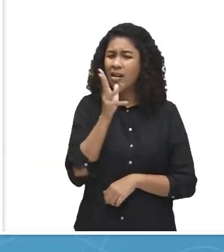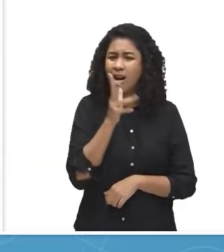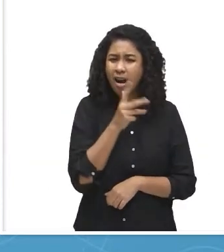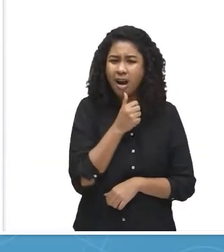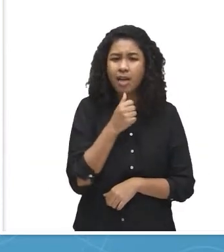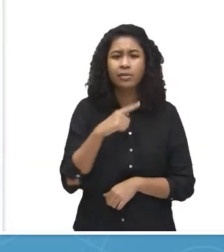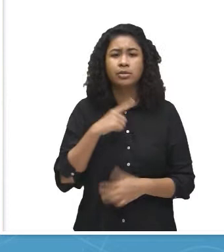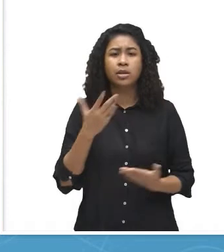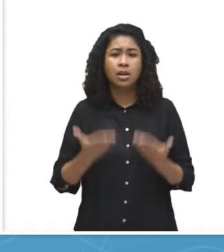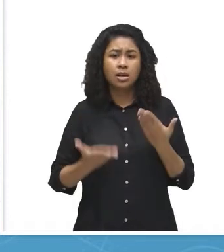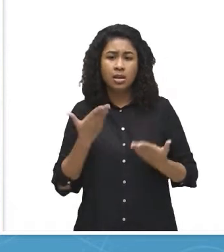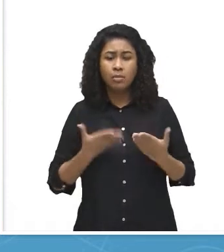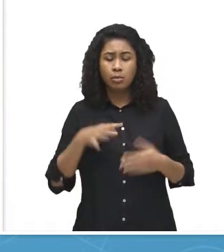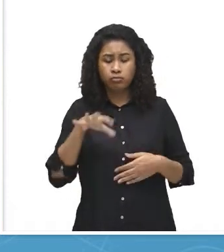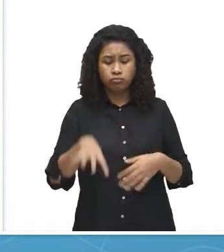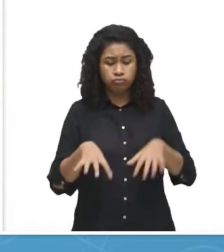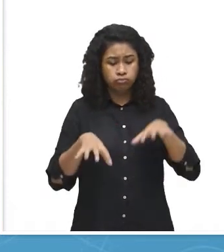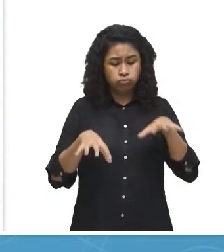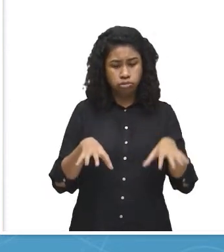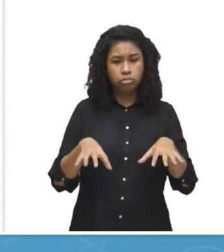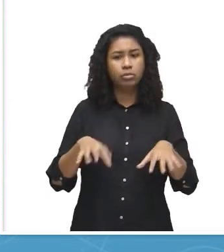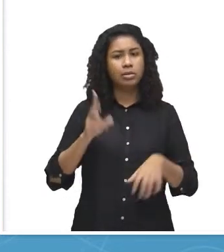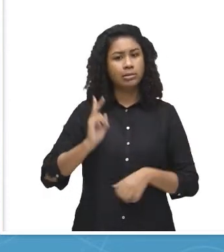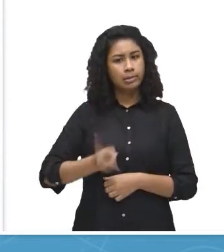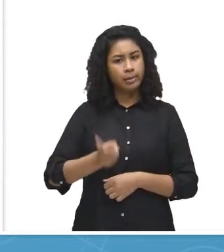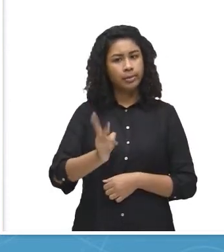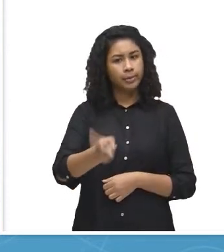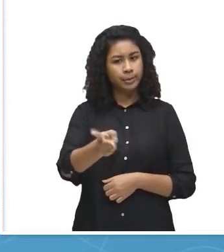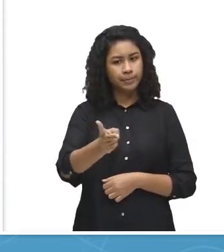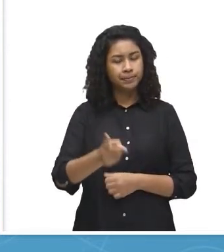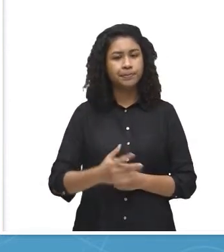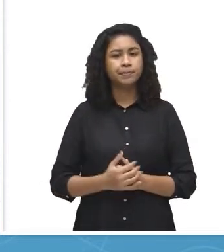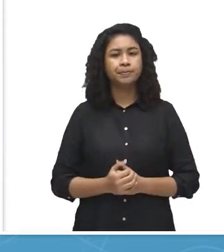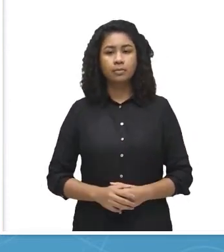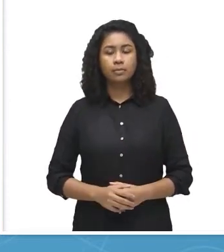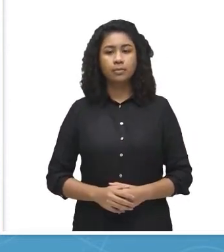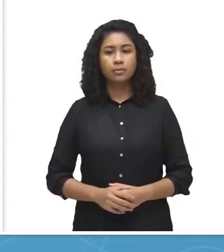dois blocos. Adiante.